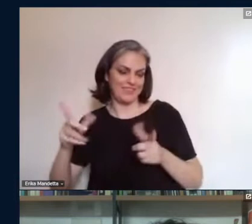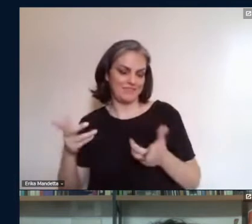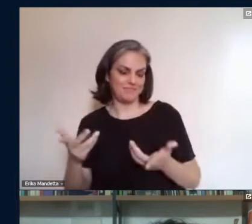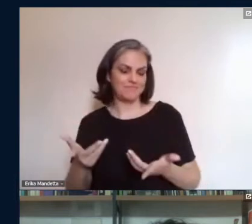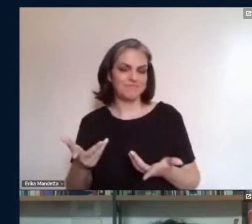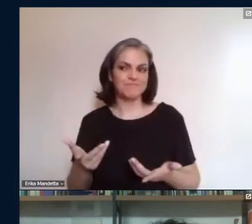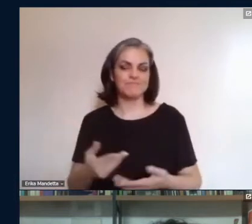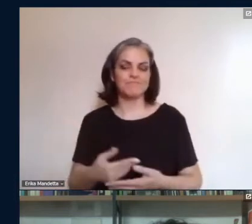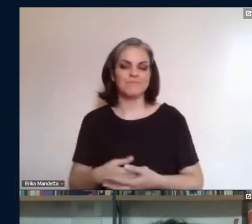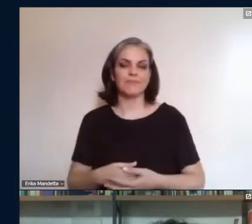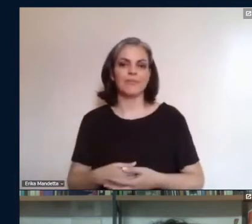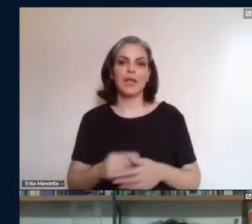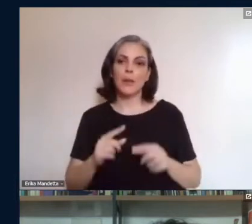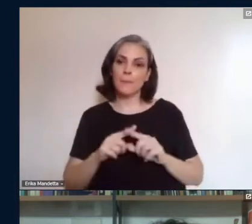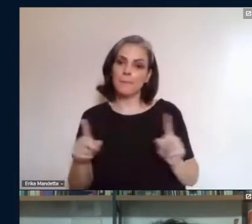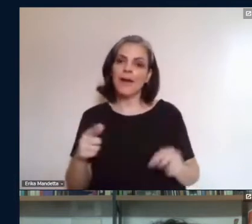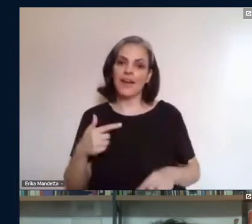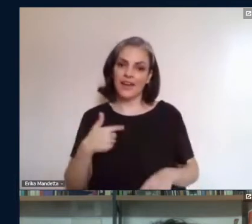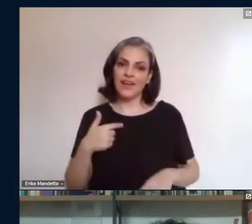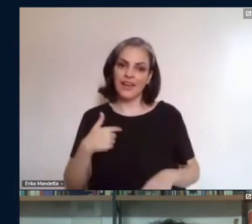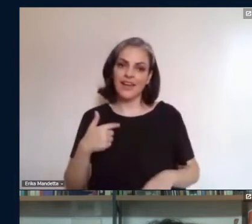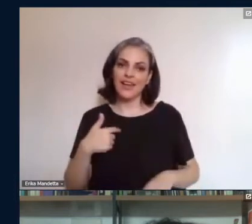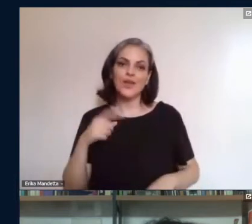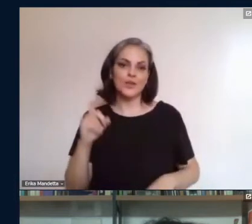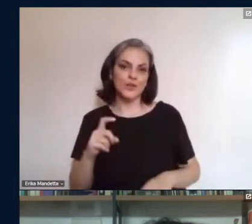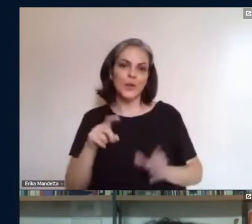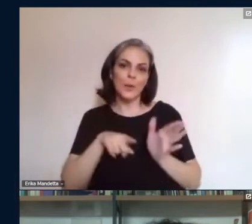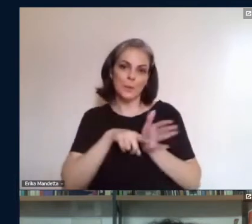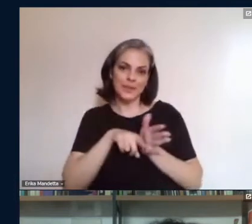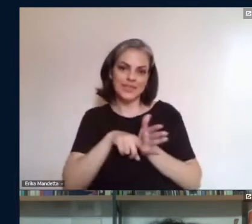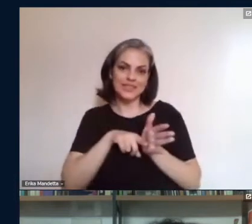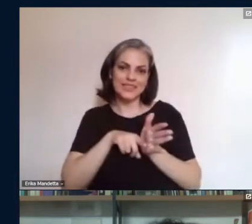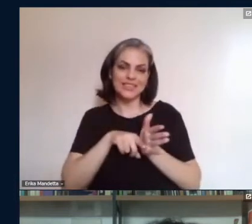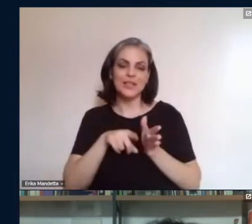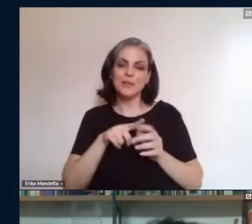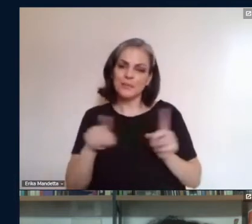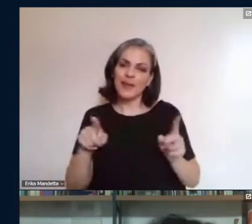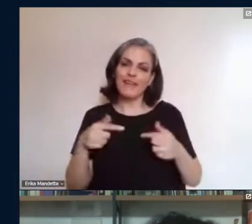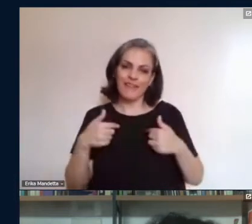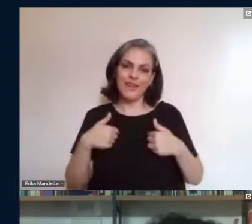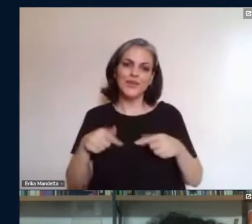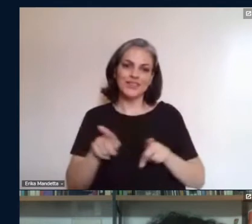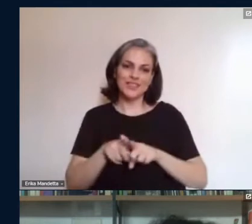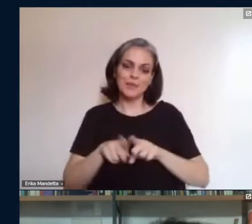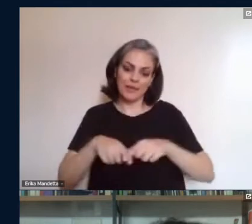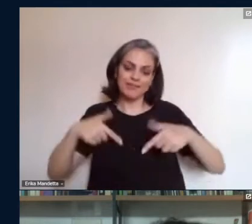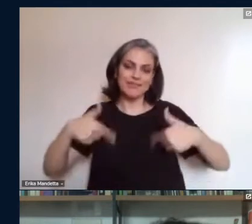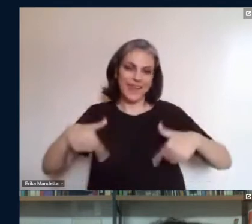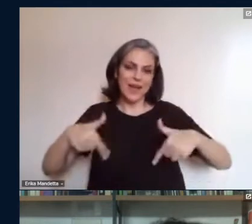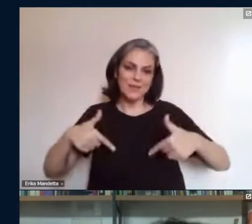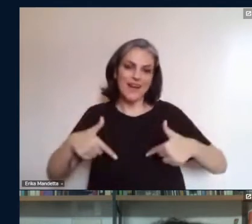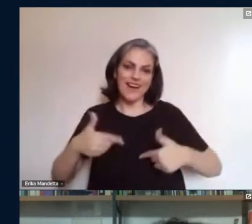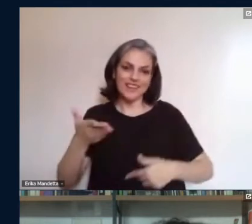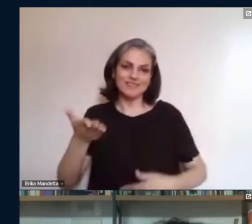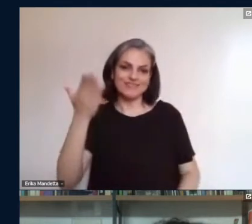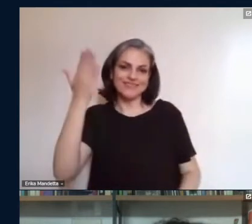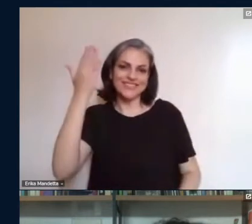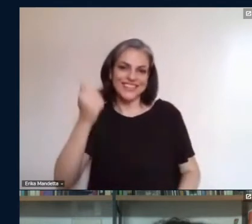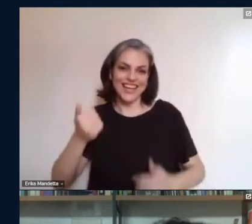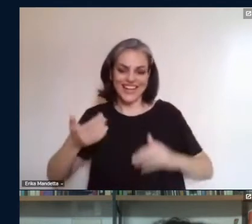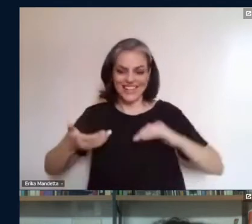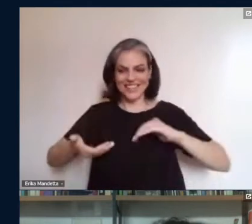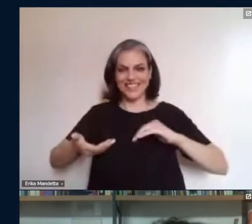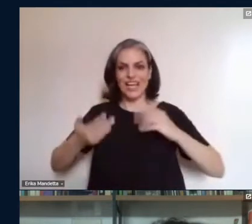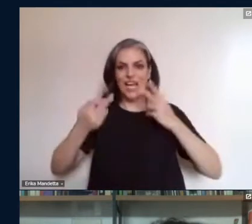eu sou pesquisadora, pesquisando o tema, mas, ao mesmo tempo, trabalho ali naquele lugar, como você disse, né, então acho que a